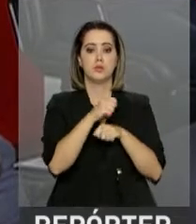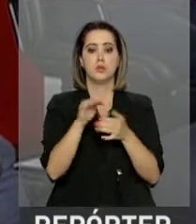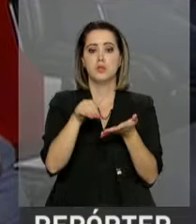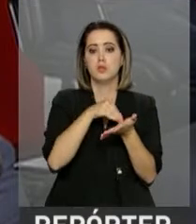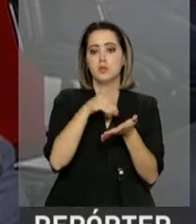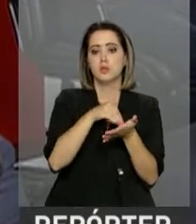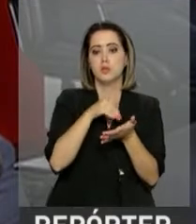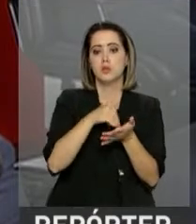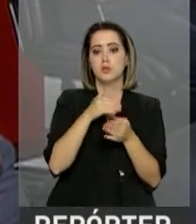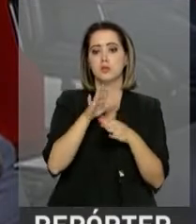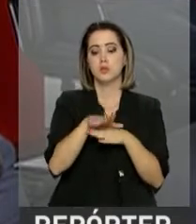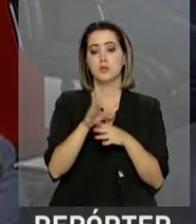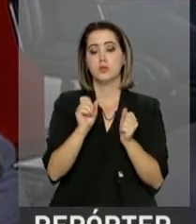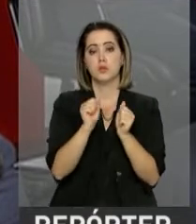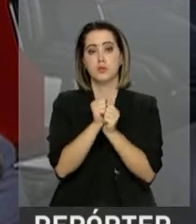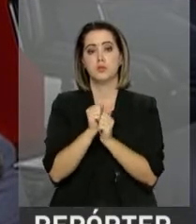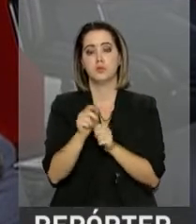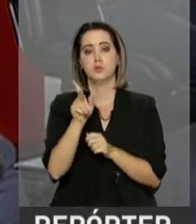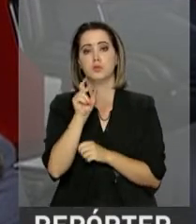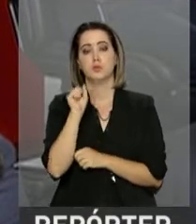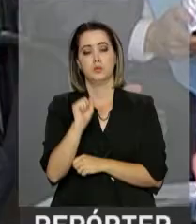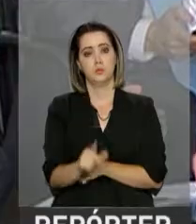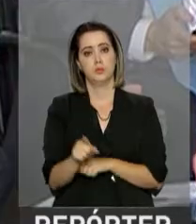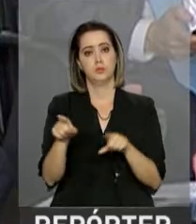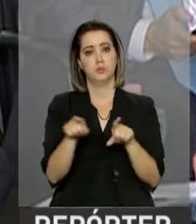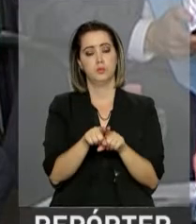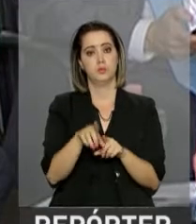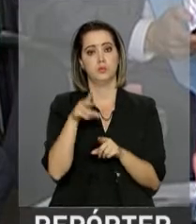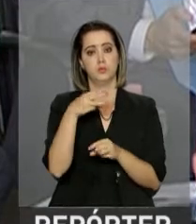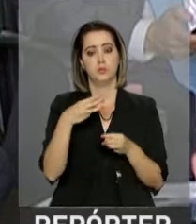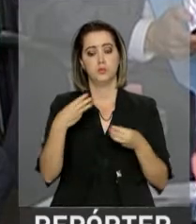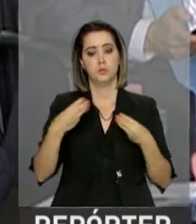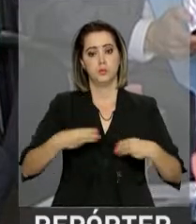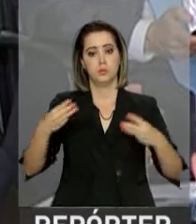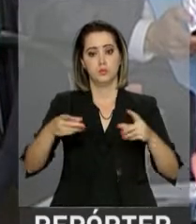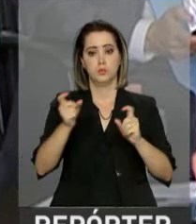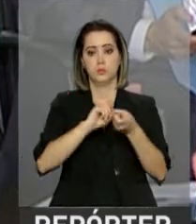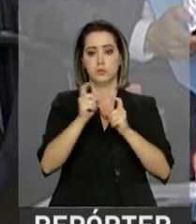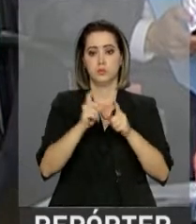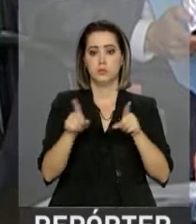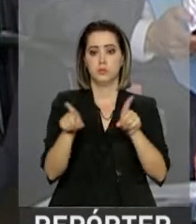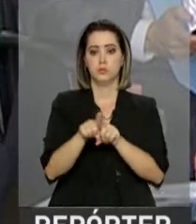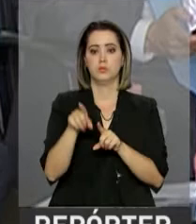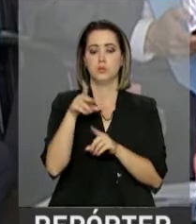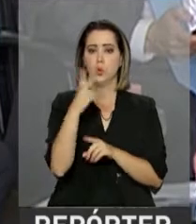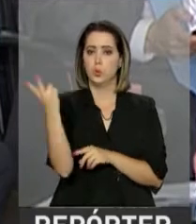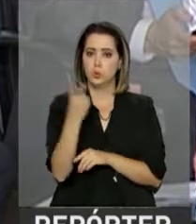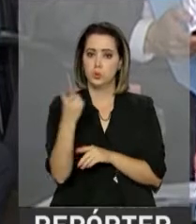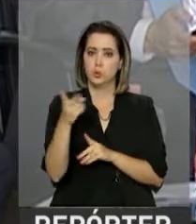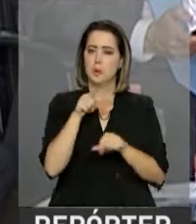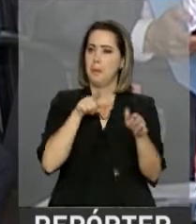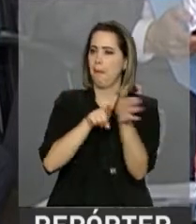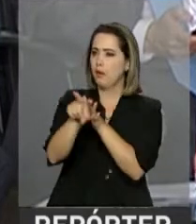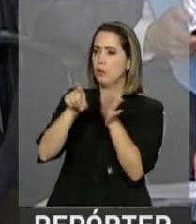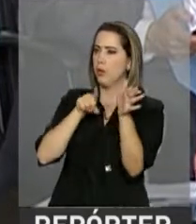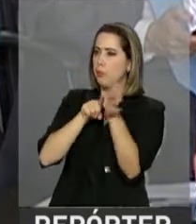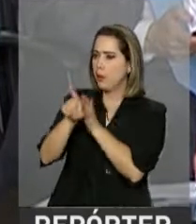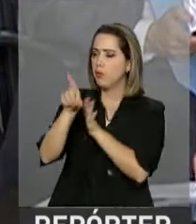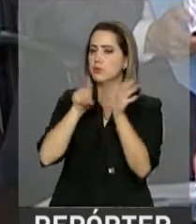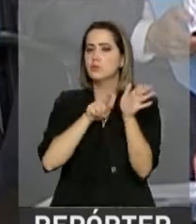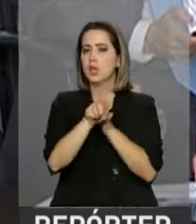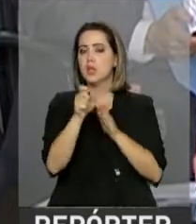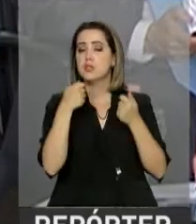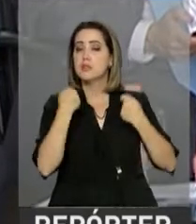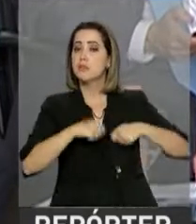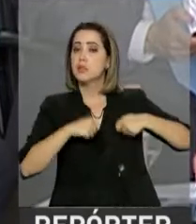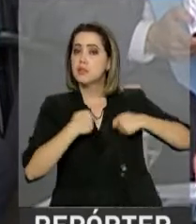acompanhamento econômico e o da Previdência do Ministério da Fazenda, Mansueto Almeida e Marcelo Caetano. Os dois foram questionados sobre a necessidade